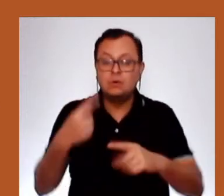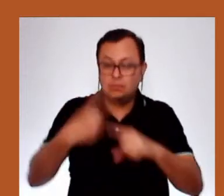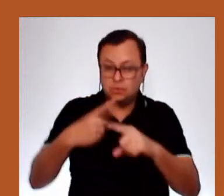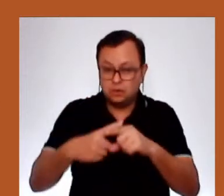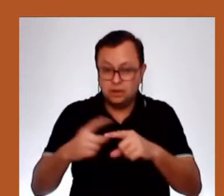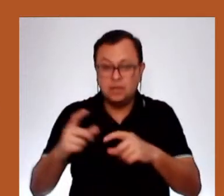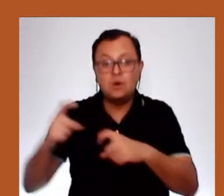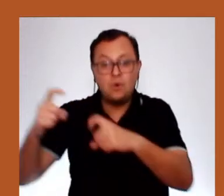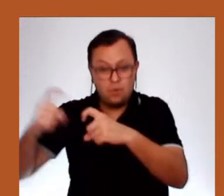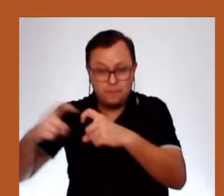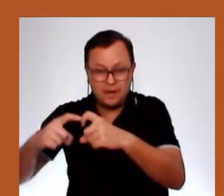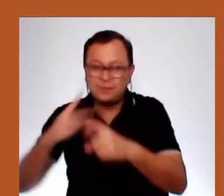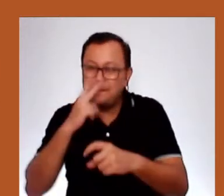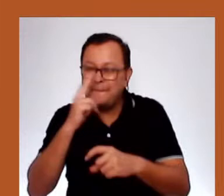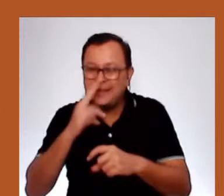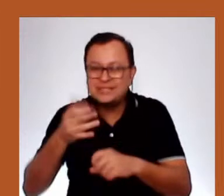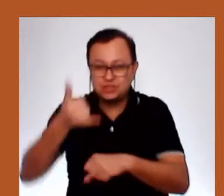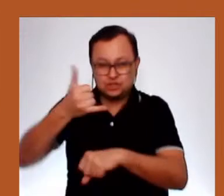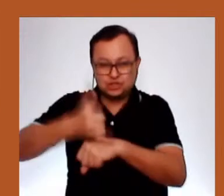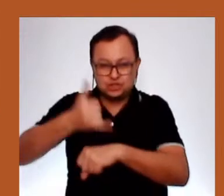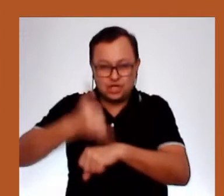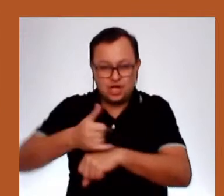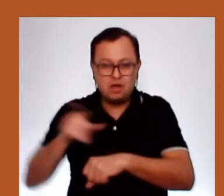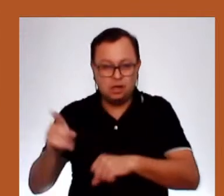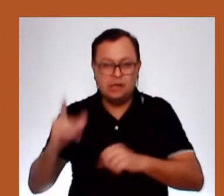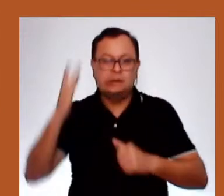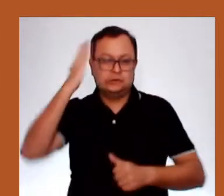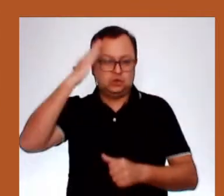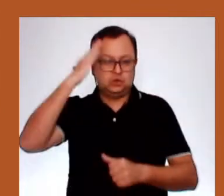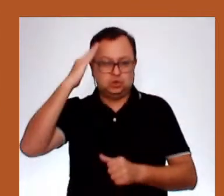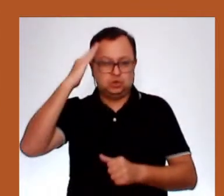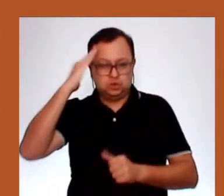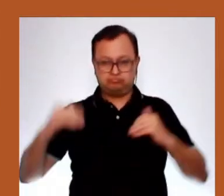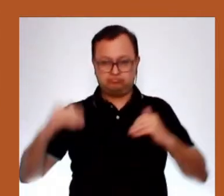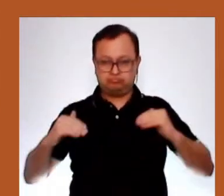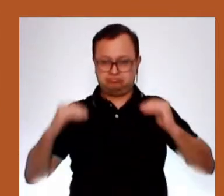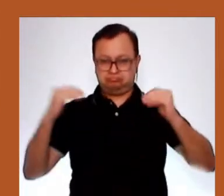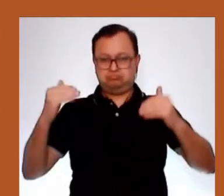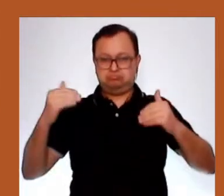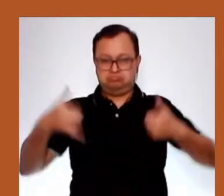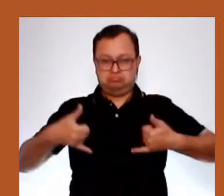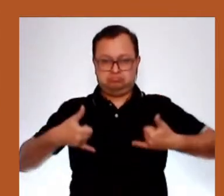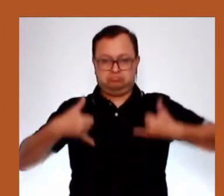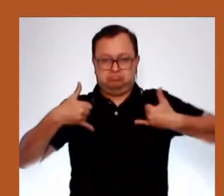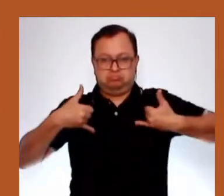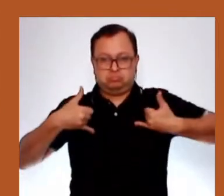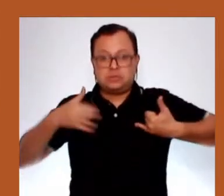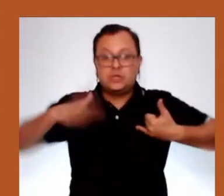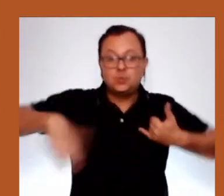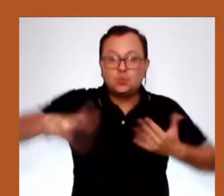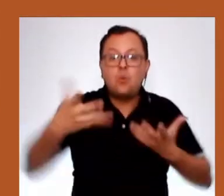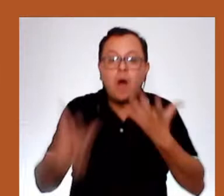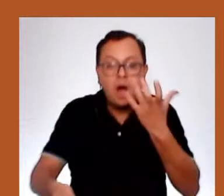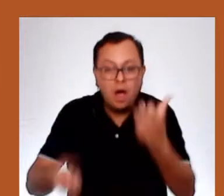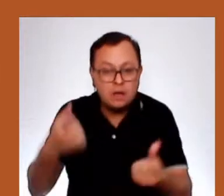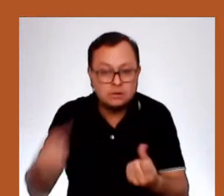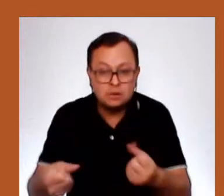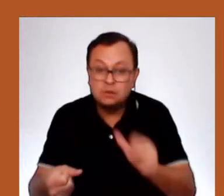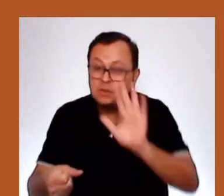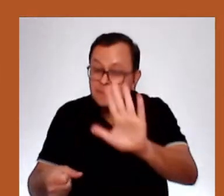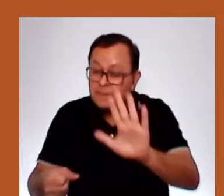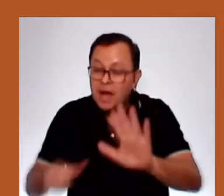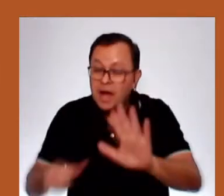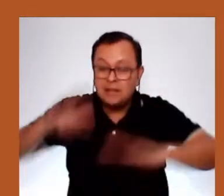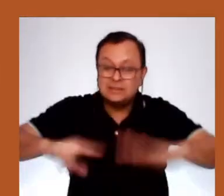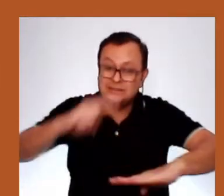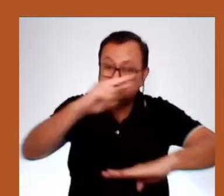é chefe, ele que sabe, o resto aceita. E muitas vezes o principal vínculo é com qualquer outra